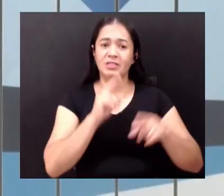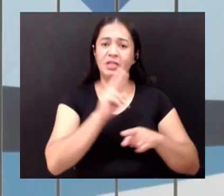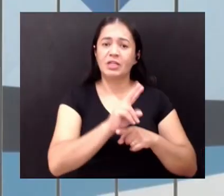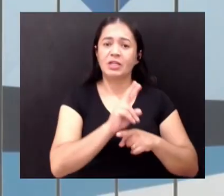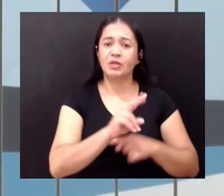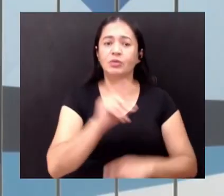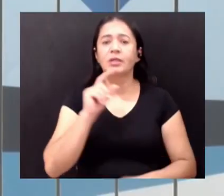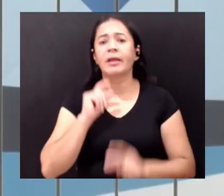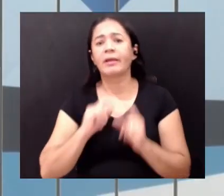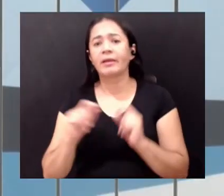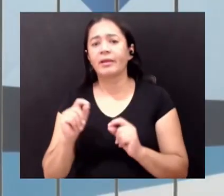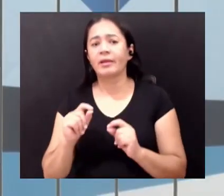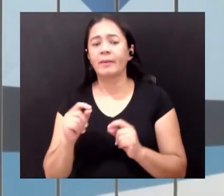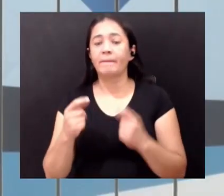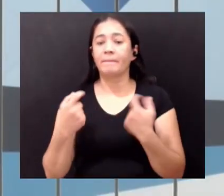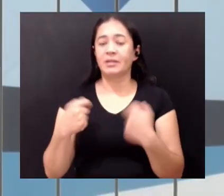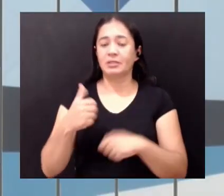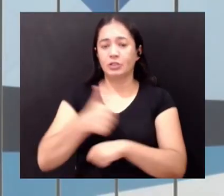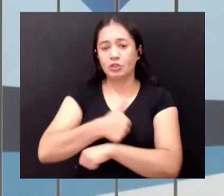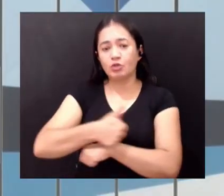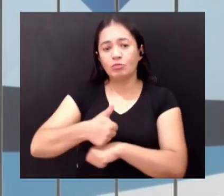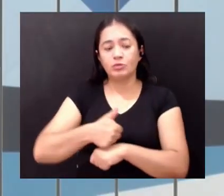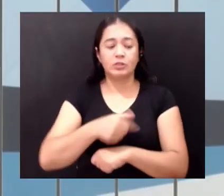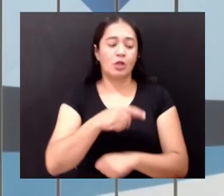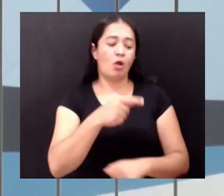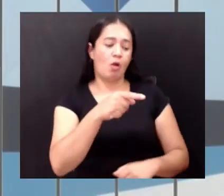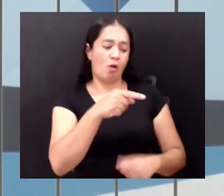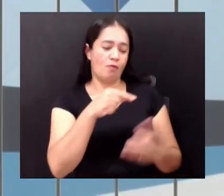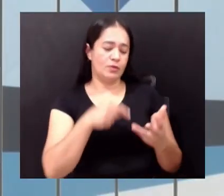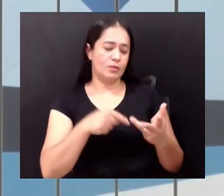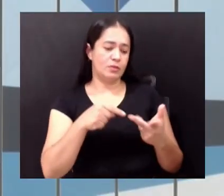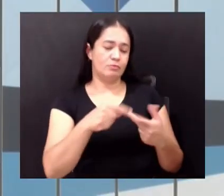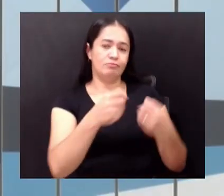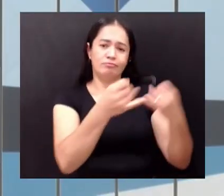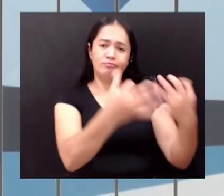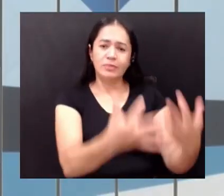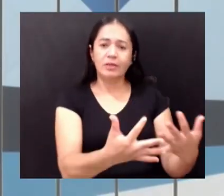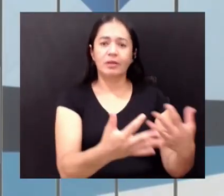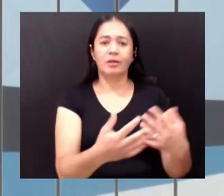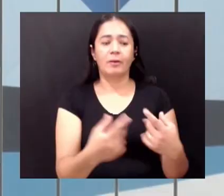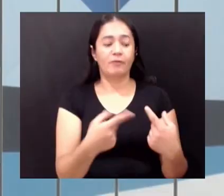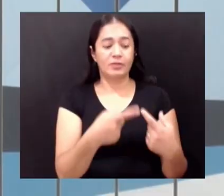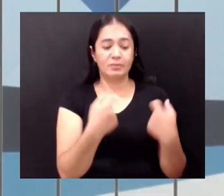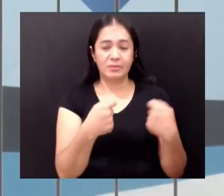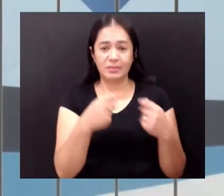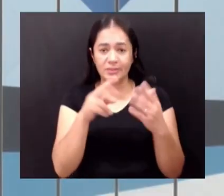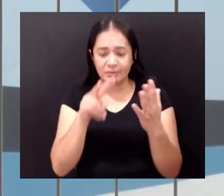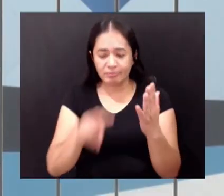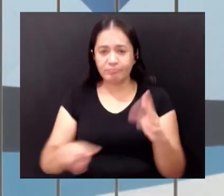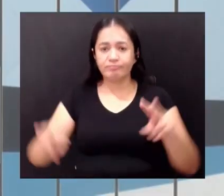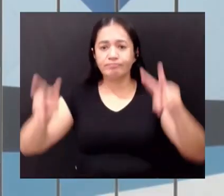essas informações para ele e dizer, olha, o seu retrato é esse, né? Então, você precisa olhar para essas questões para conseguir